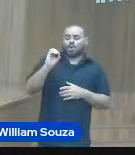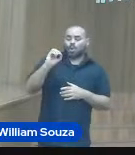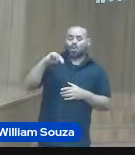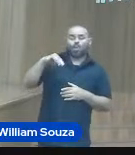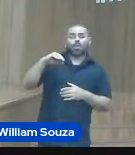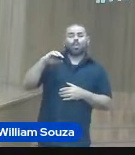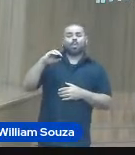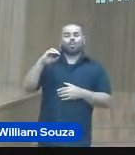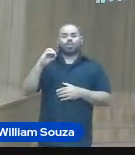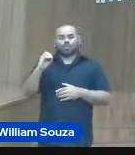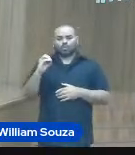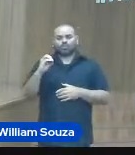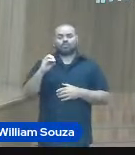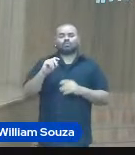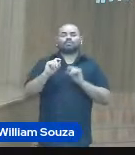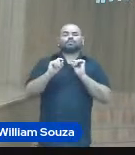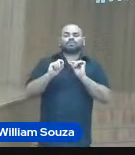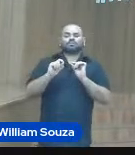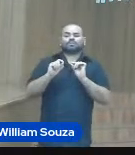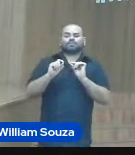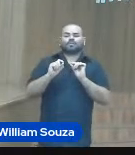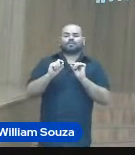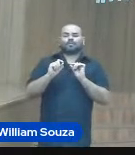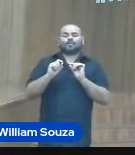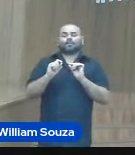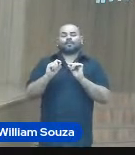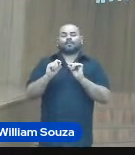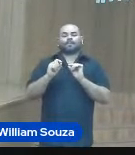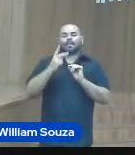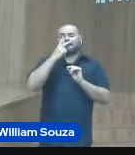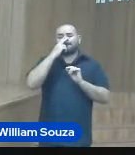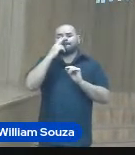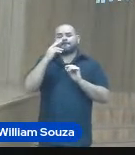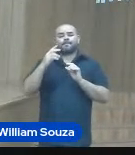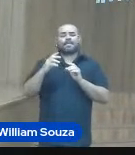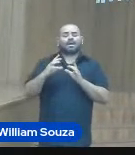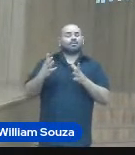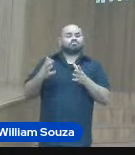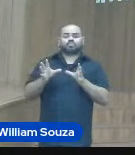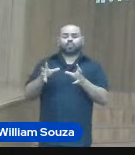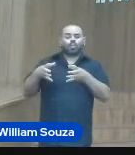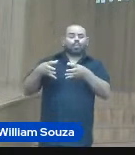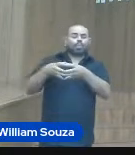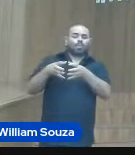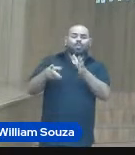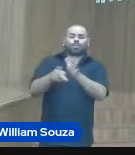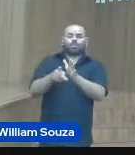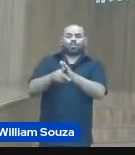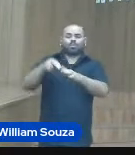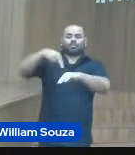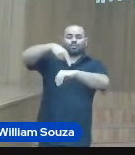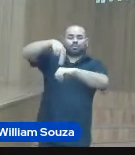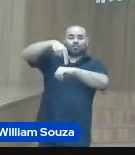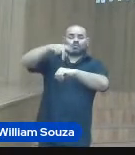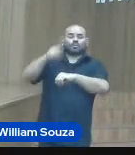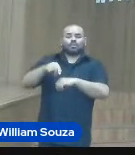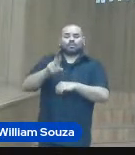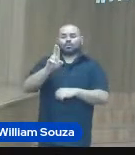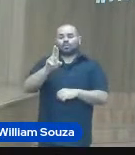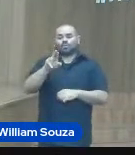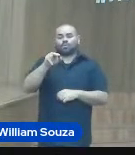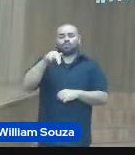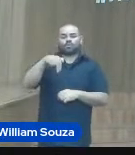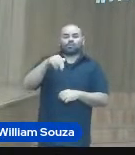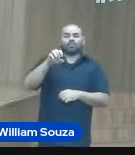fosse uma Liga das Nações no final da Segunda Guerra Mundial, a UNESCO, para lidar com